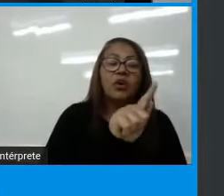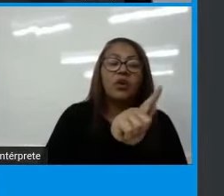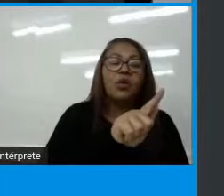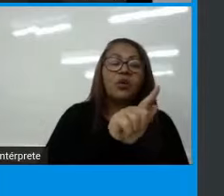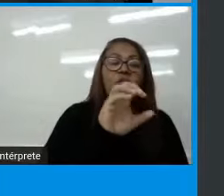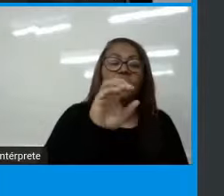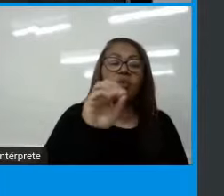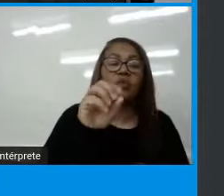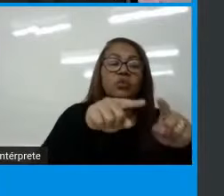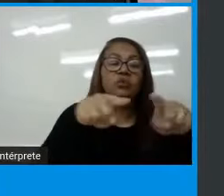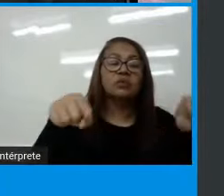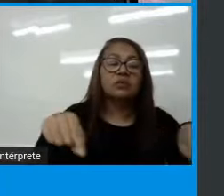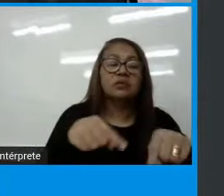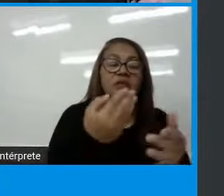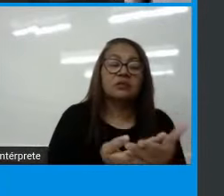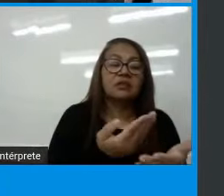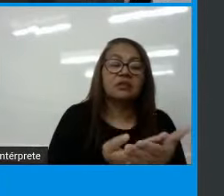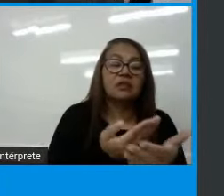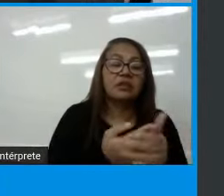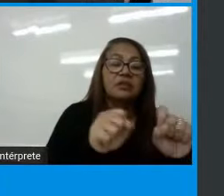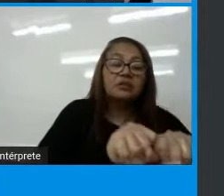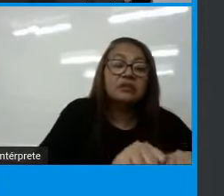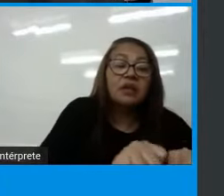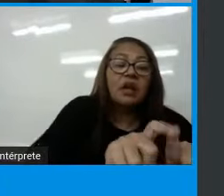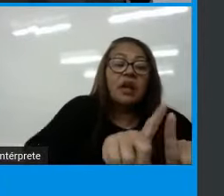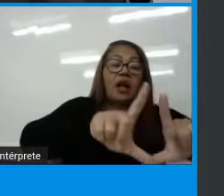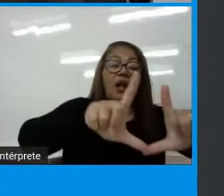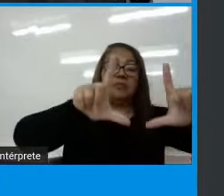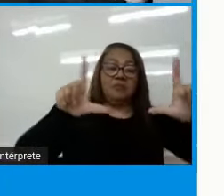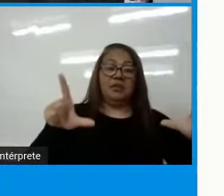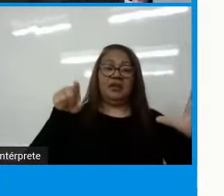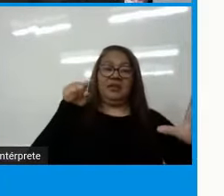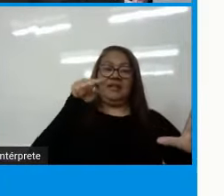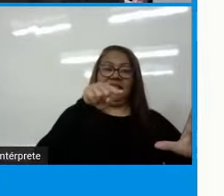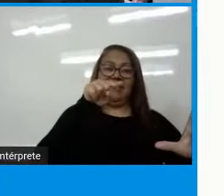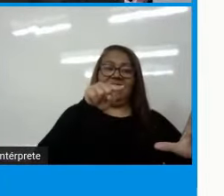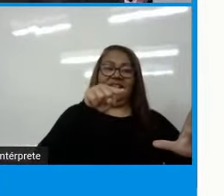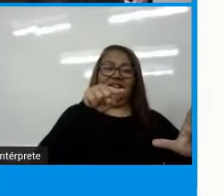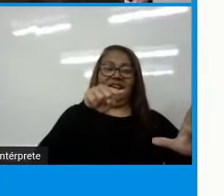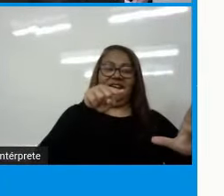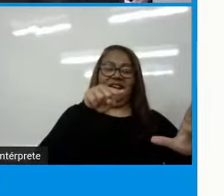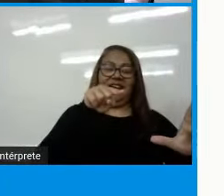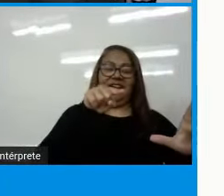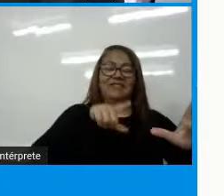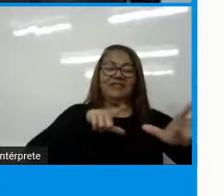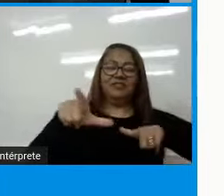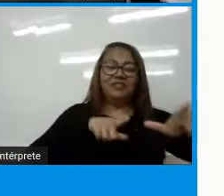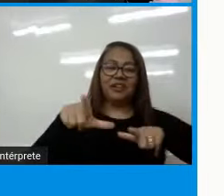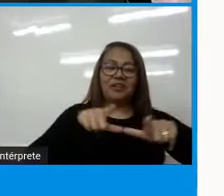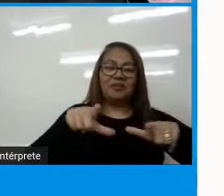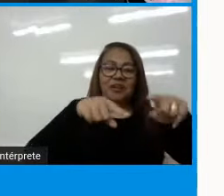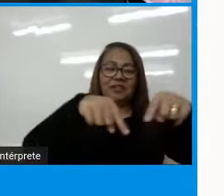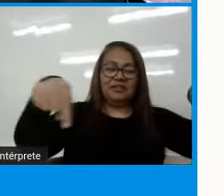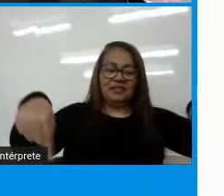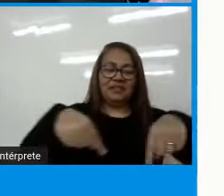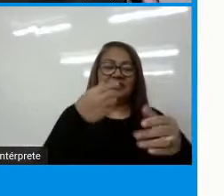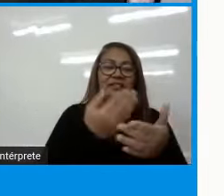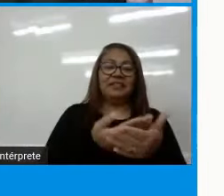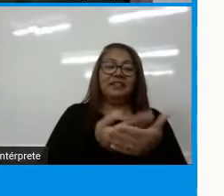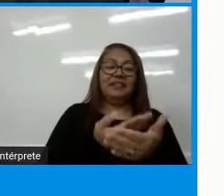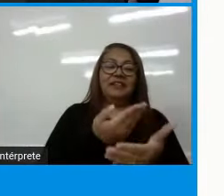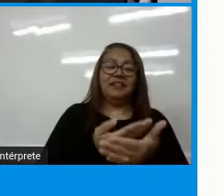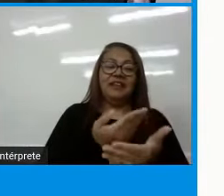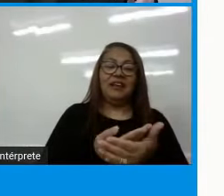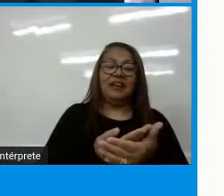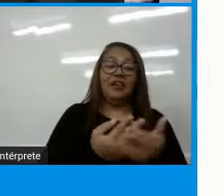uma nova janela, e aí naquele seu ambiente de trabalho, agora na sala de aula, é como se você estivesse